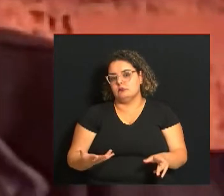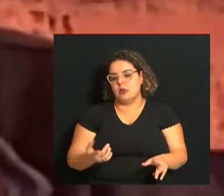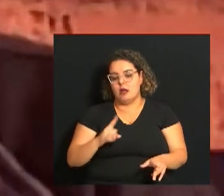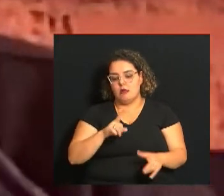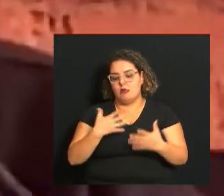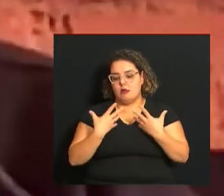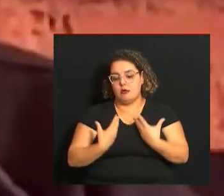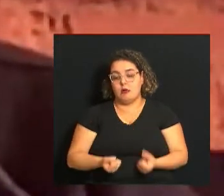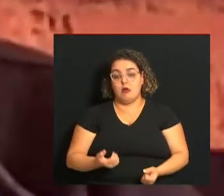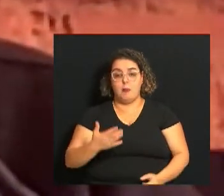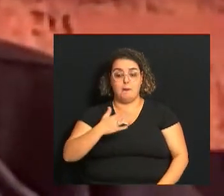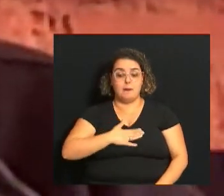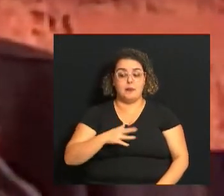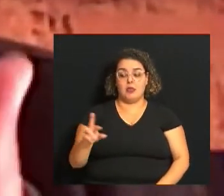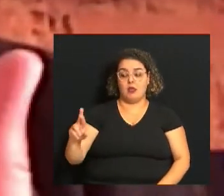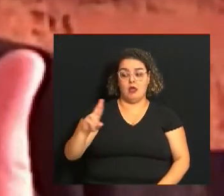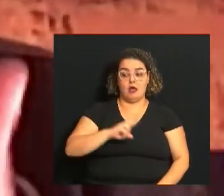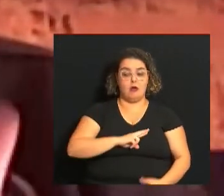religião é melhor que a sua.